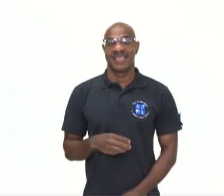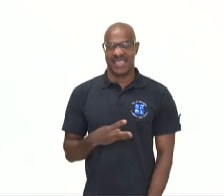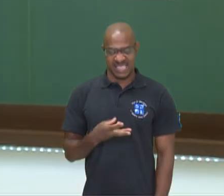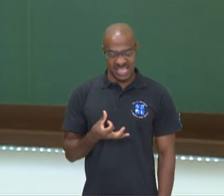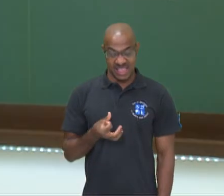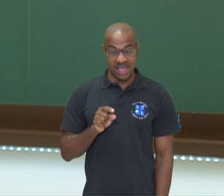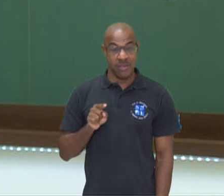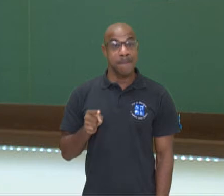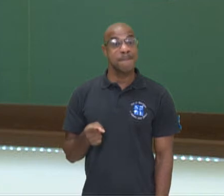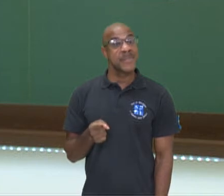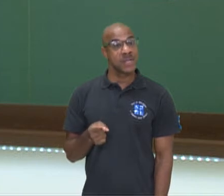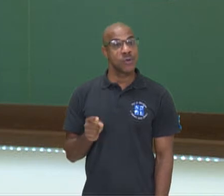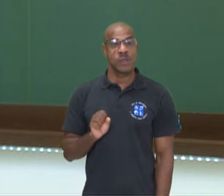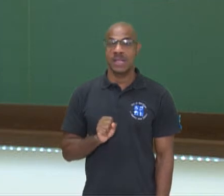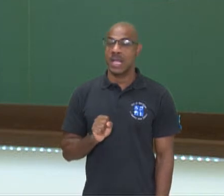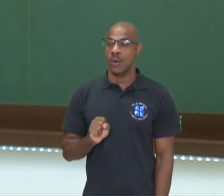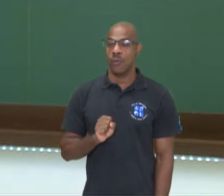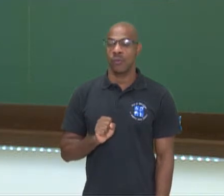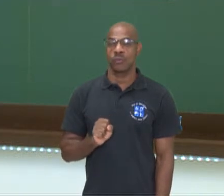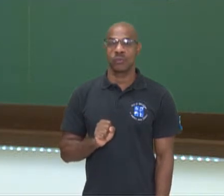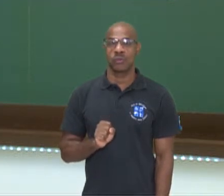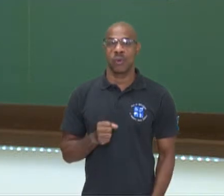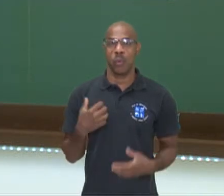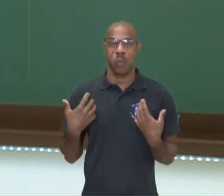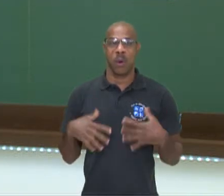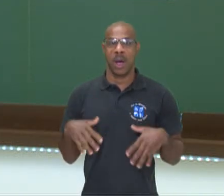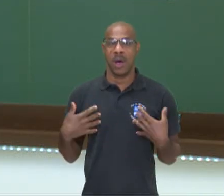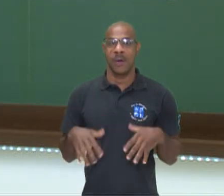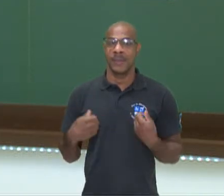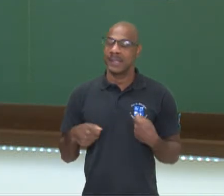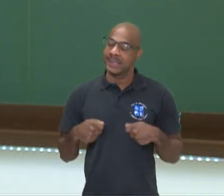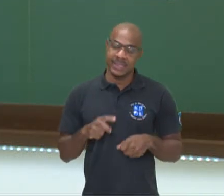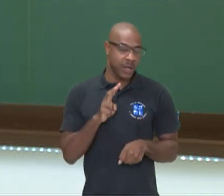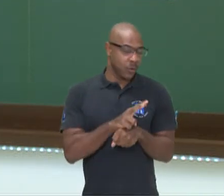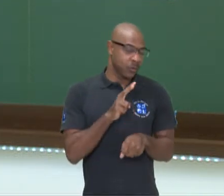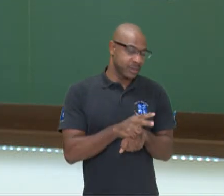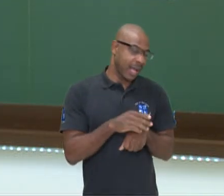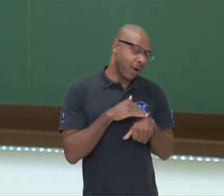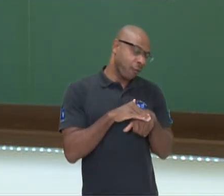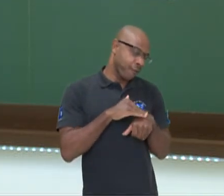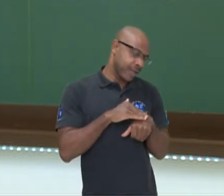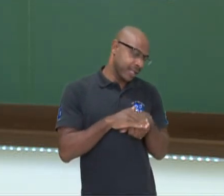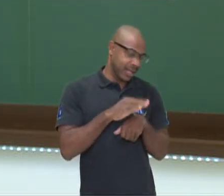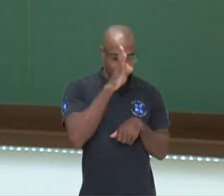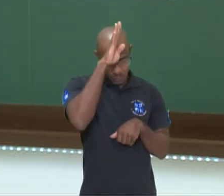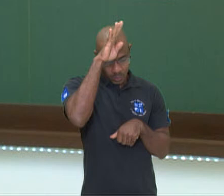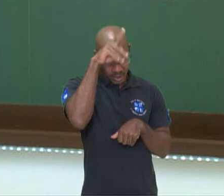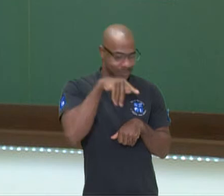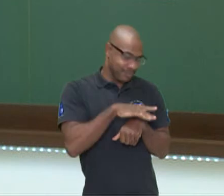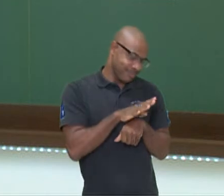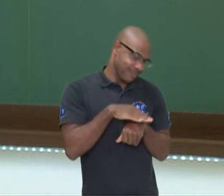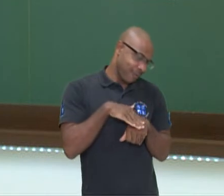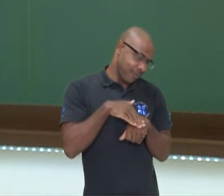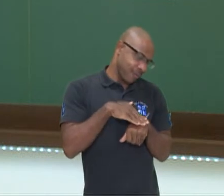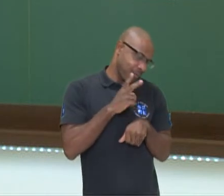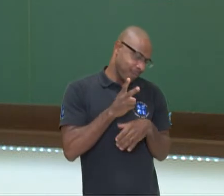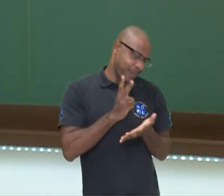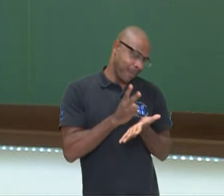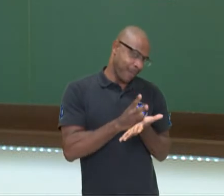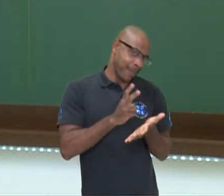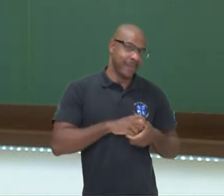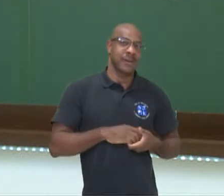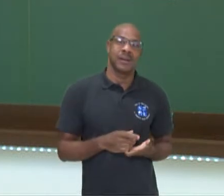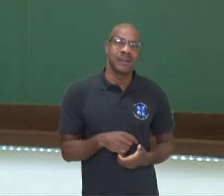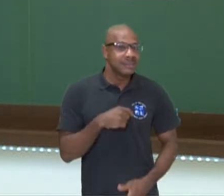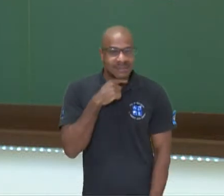36.000 segundos lá brincando, fazendo carinho, conversando com a cacatua. Muito bem. Para mim não